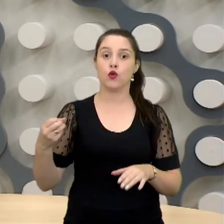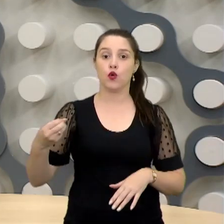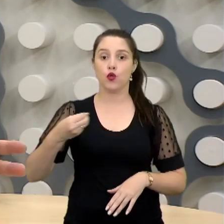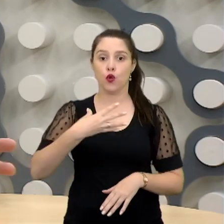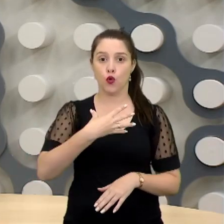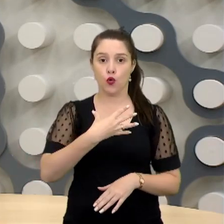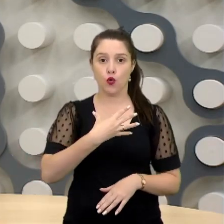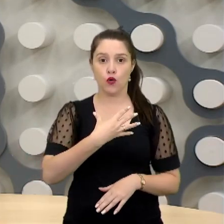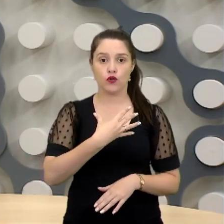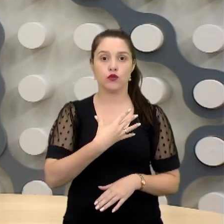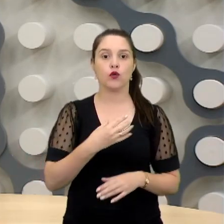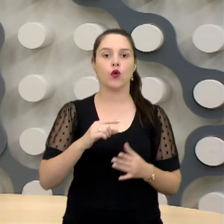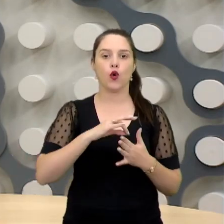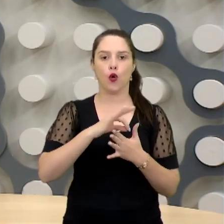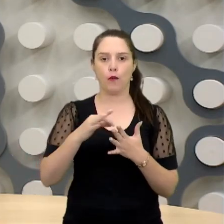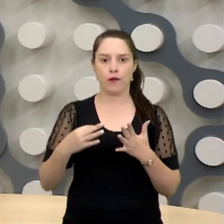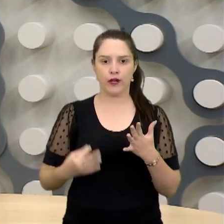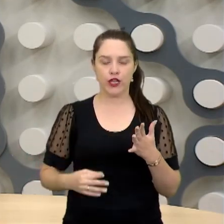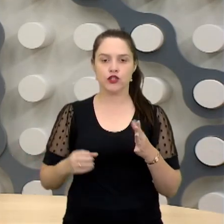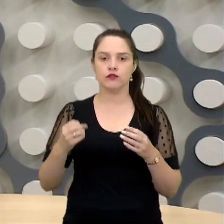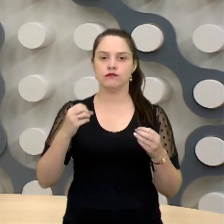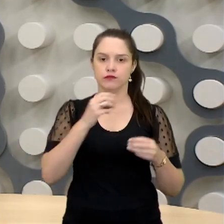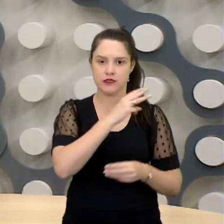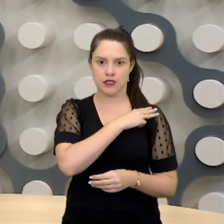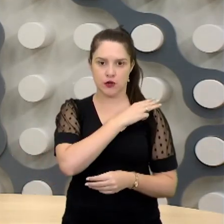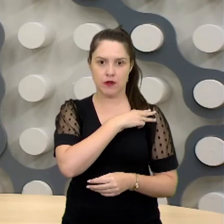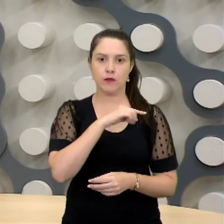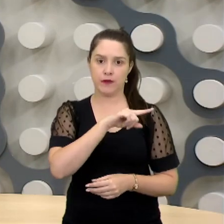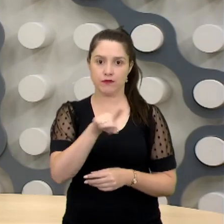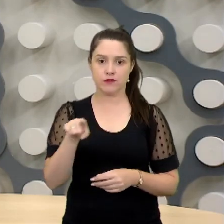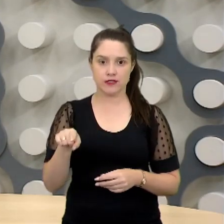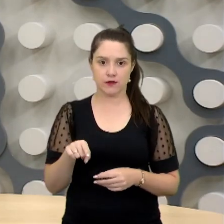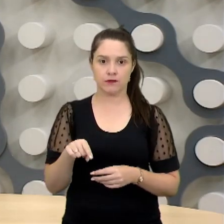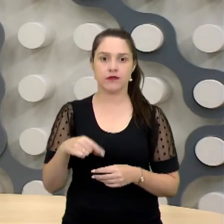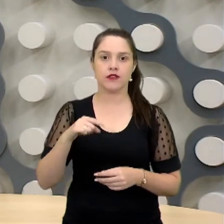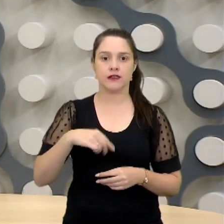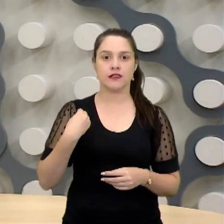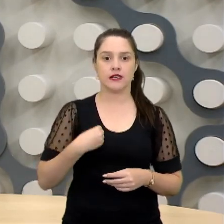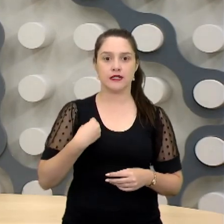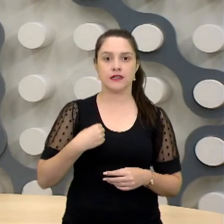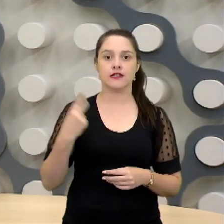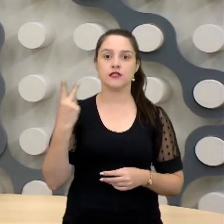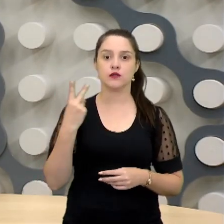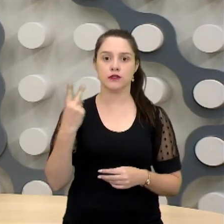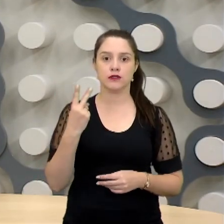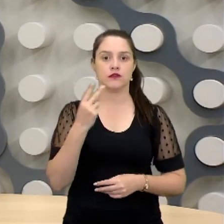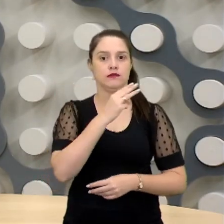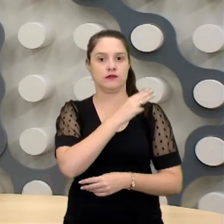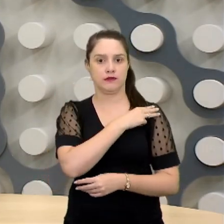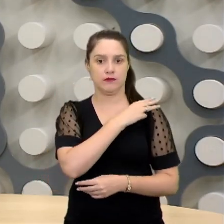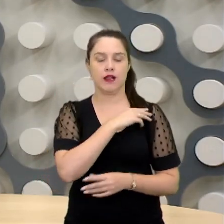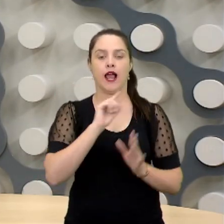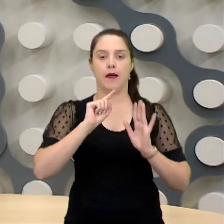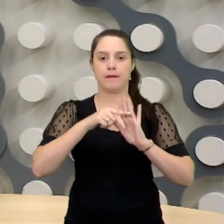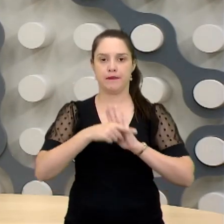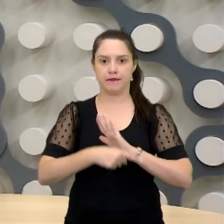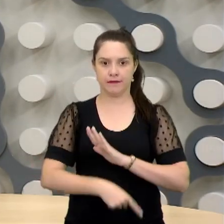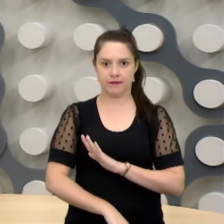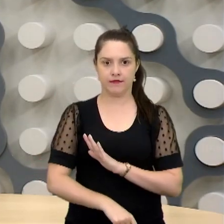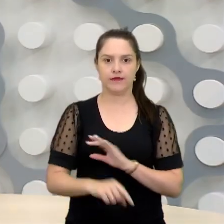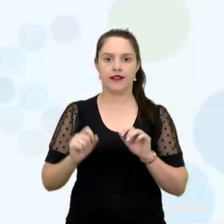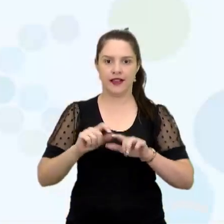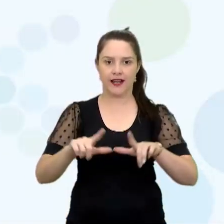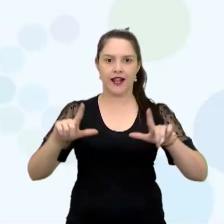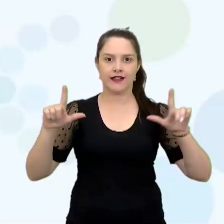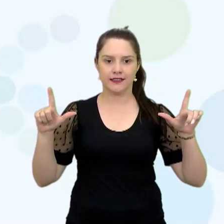novo, componente aí para o ensino médio e para vocês aí que estão aí na segunda série do ensino médio. Pode colocar na tela,